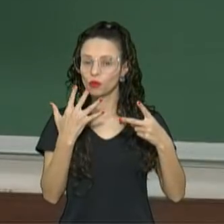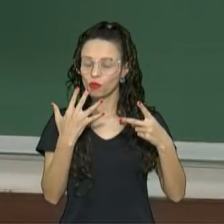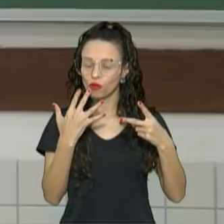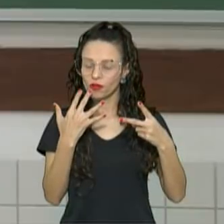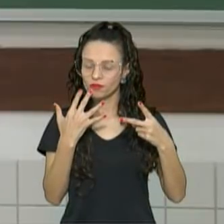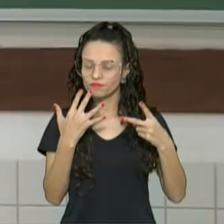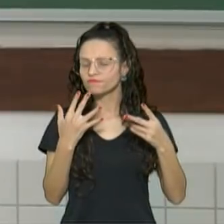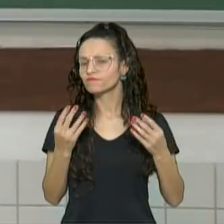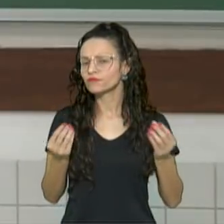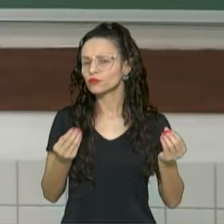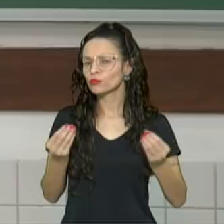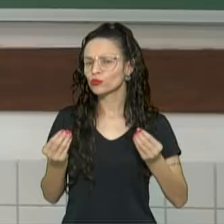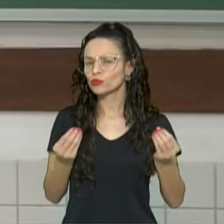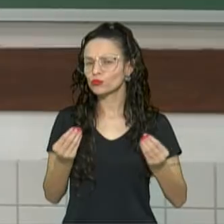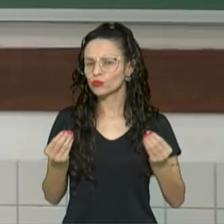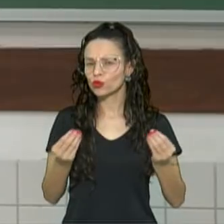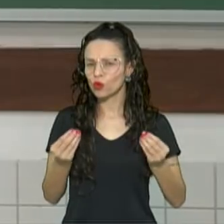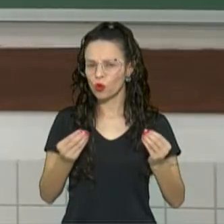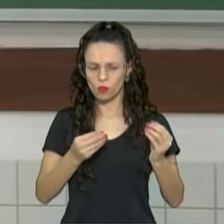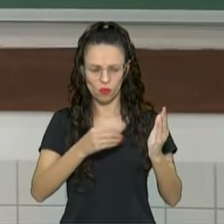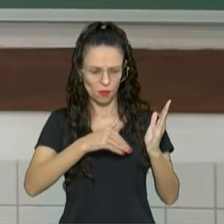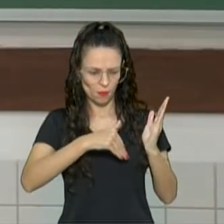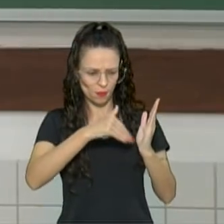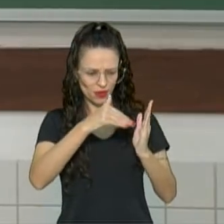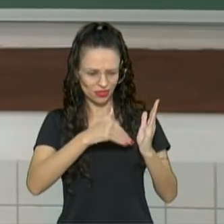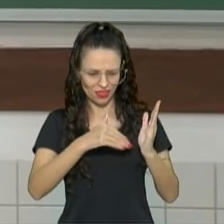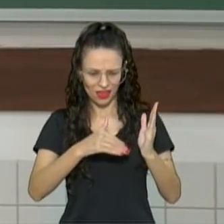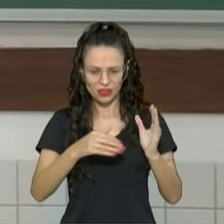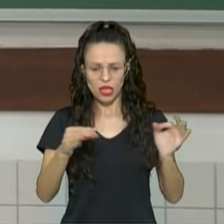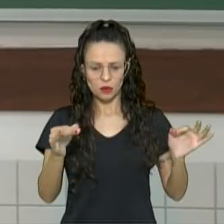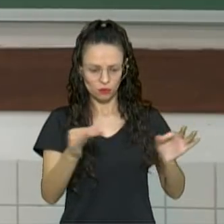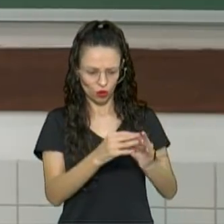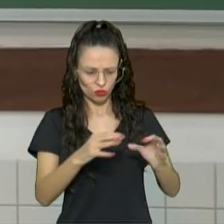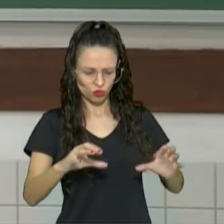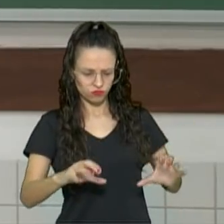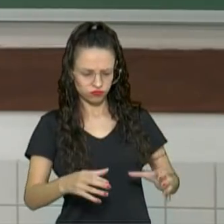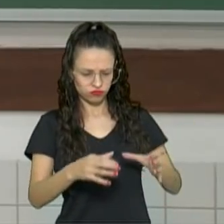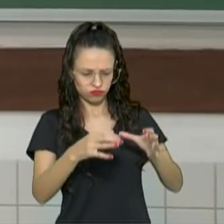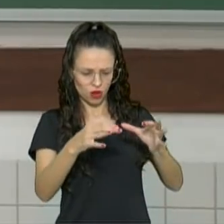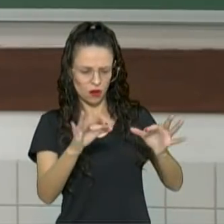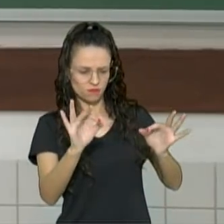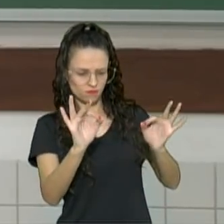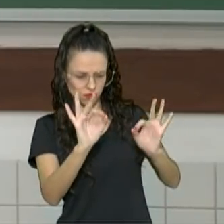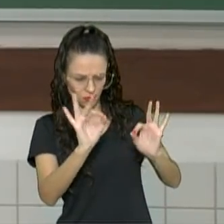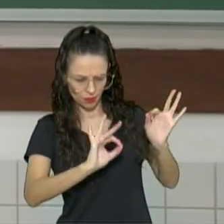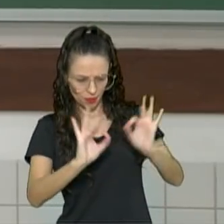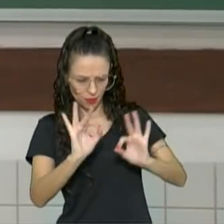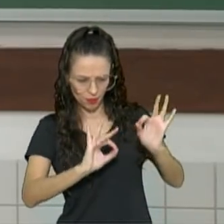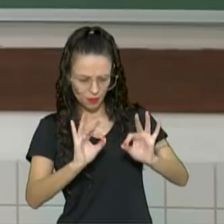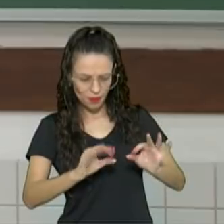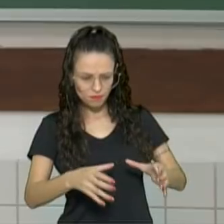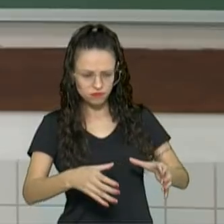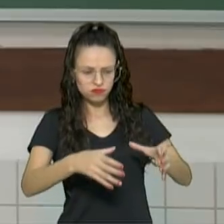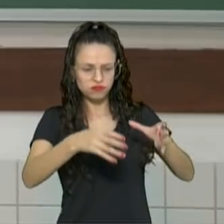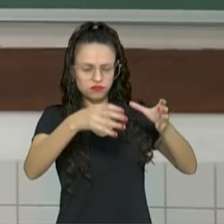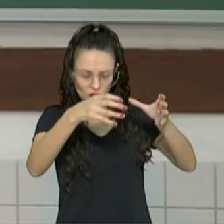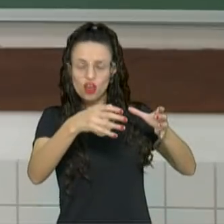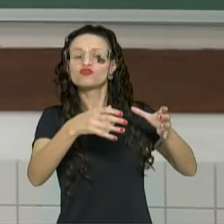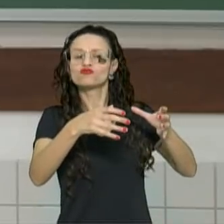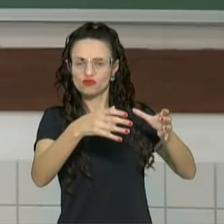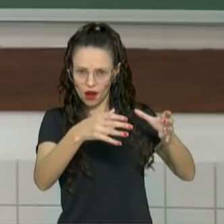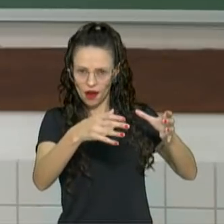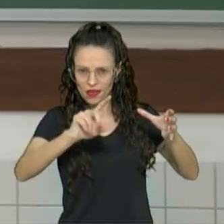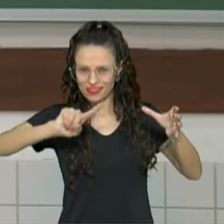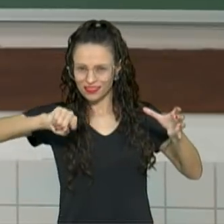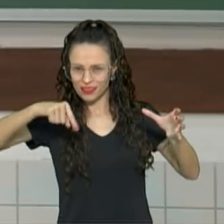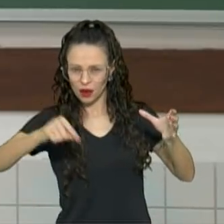Então, elas não vão ser pintadas depois de pronta, né? Eles não fazem o cesto para depois pintar